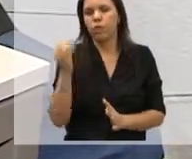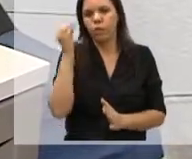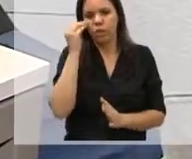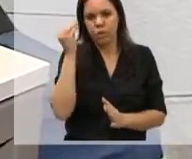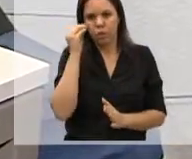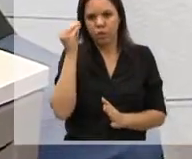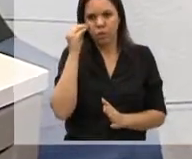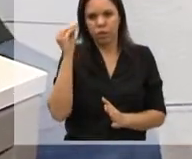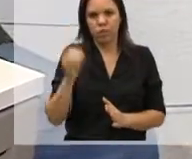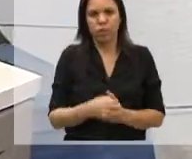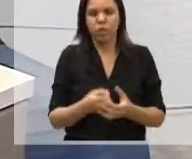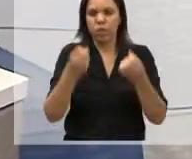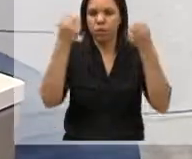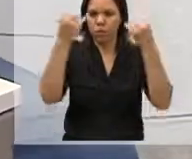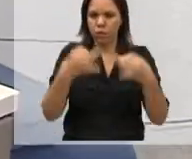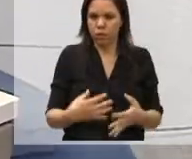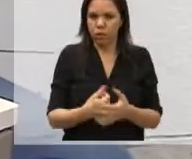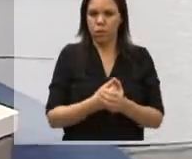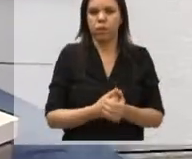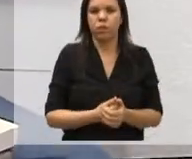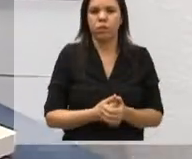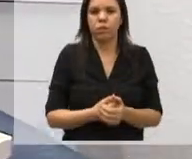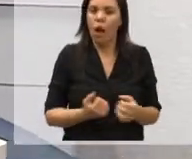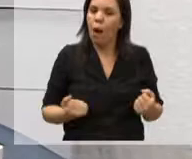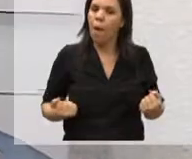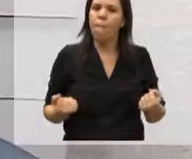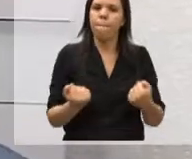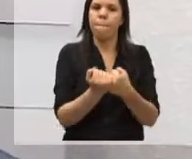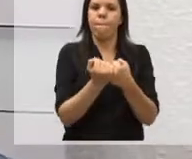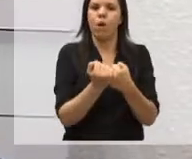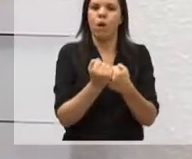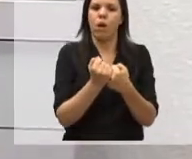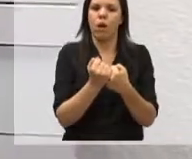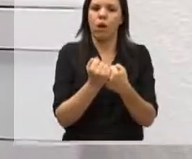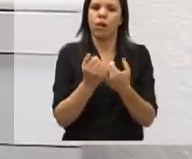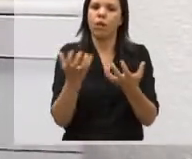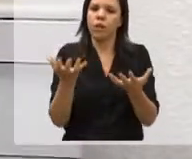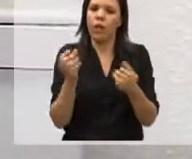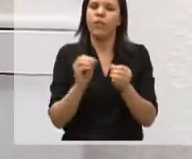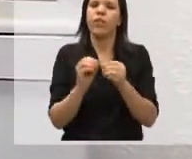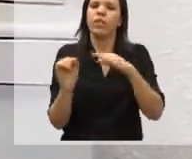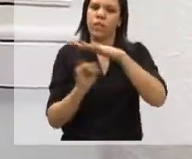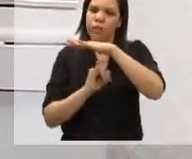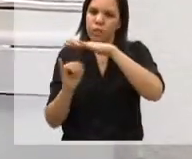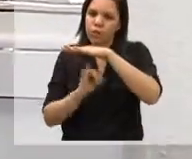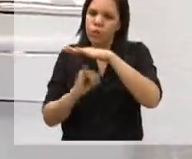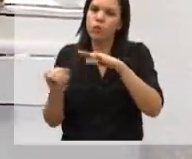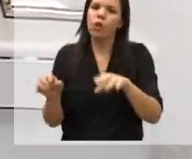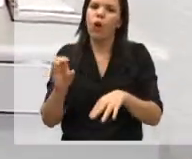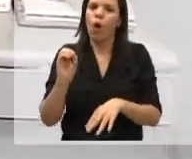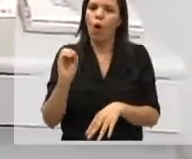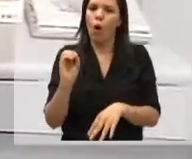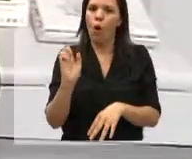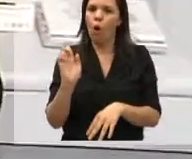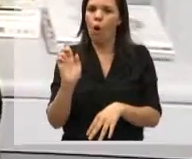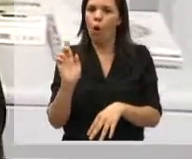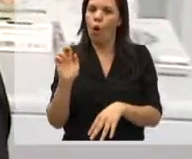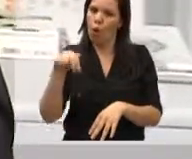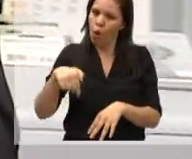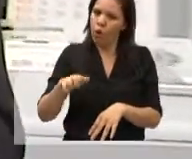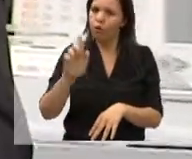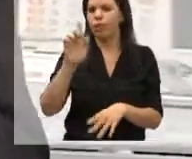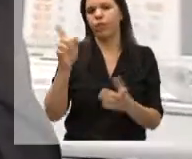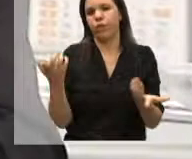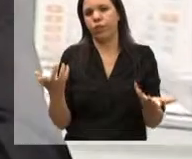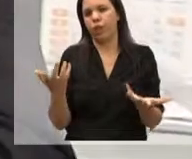tentando explicar e dar subsídio a essas pessoas que querem fazer um trabalho com as ONGs e que muitas vezes não têm condição